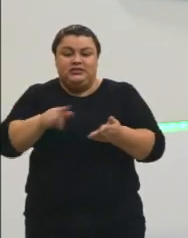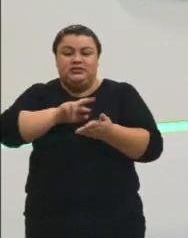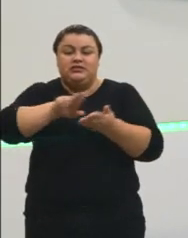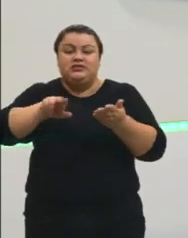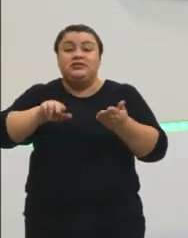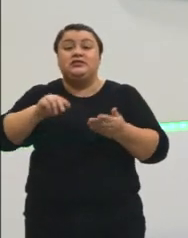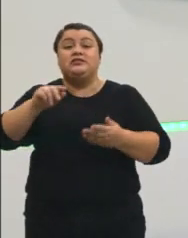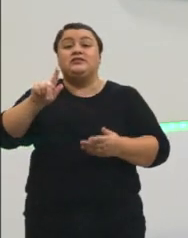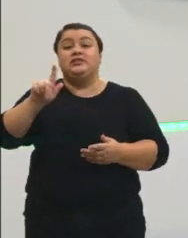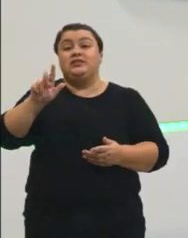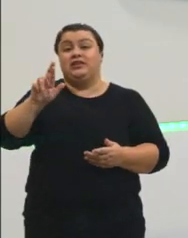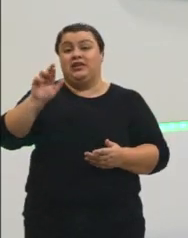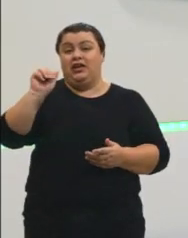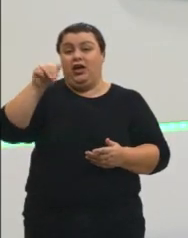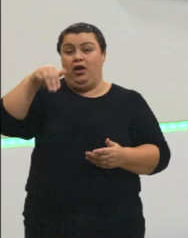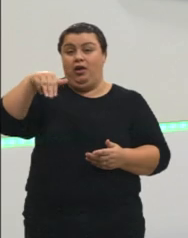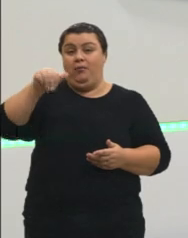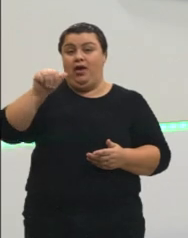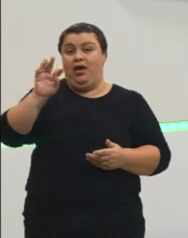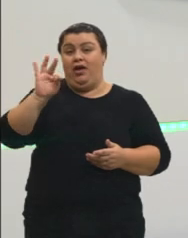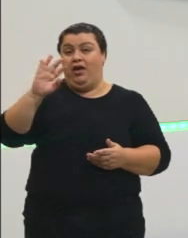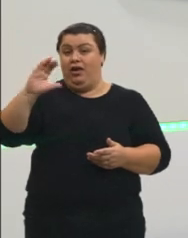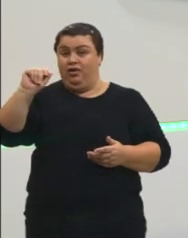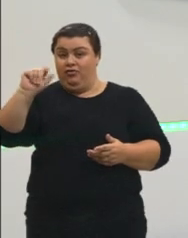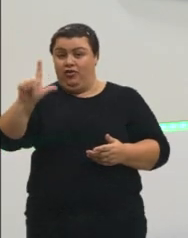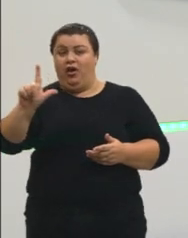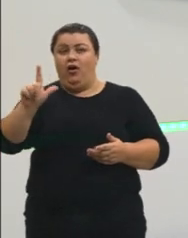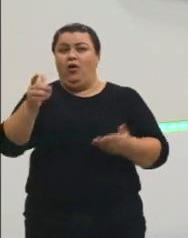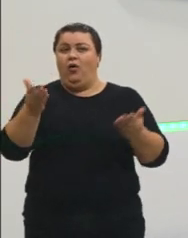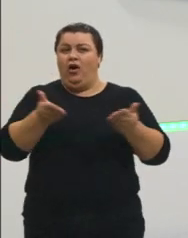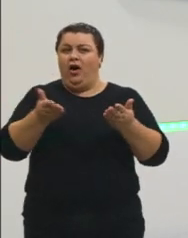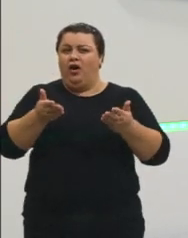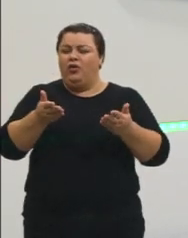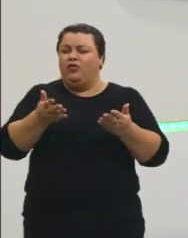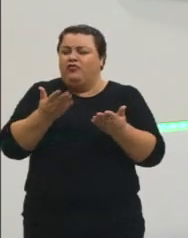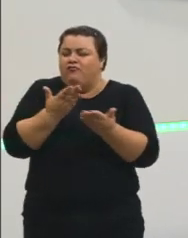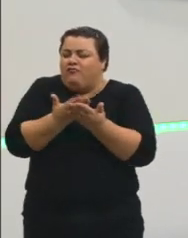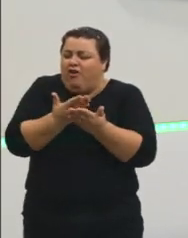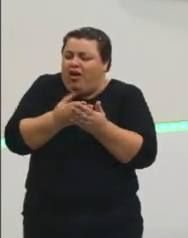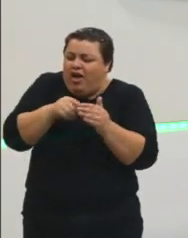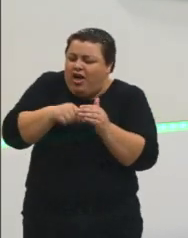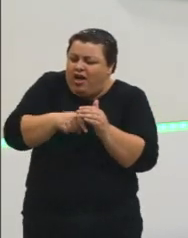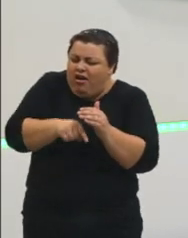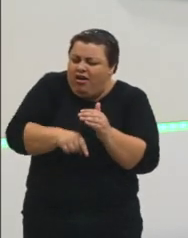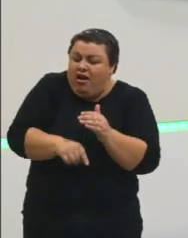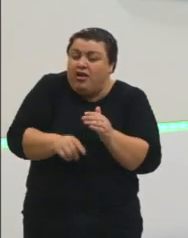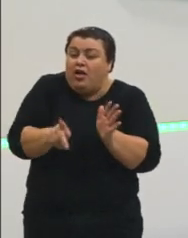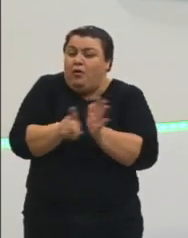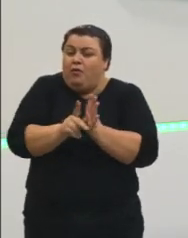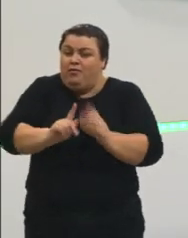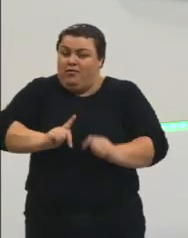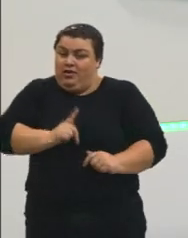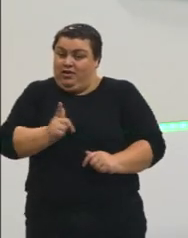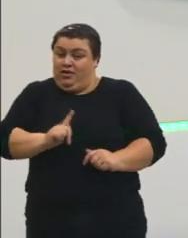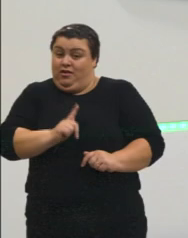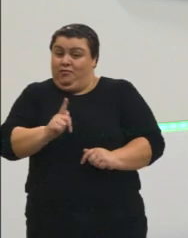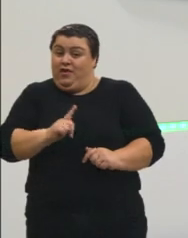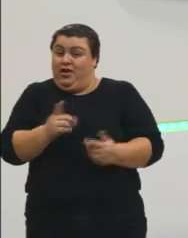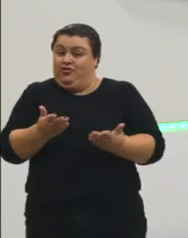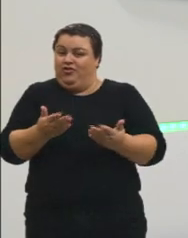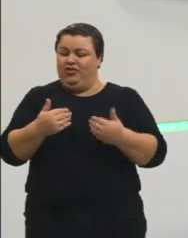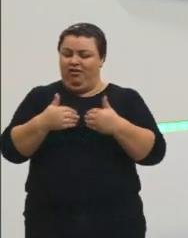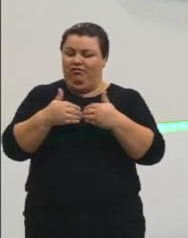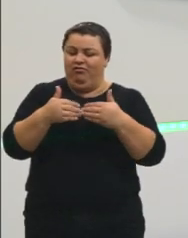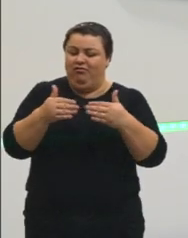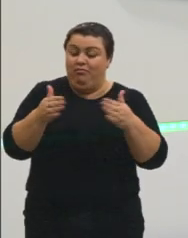as hoje a gente está começando a botar o pé sair um pouquinho mais pesado ou dentro da gramática a gente está abrindo